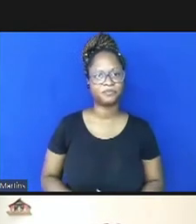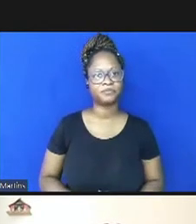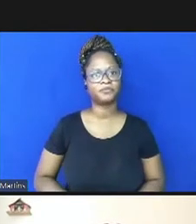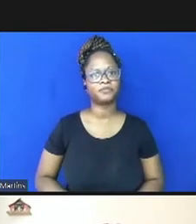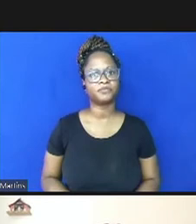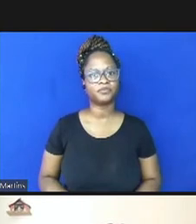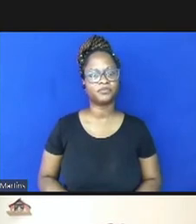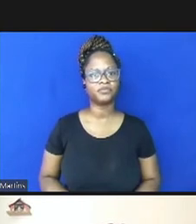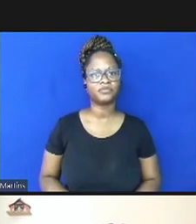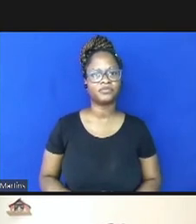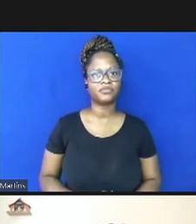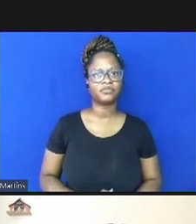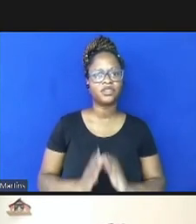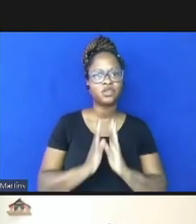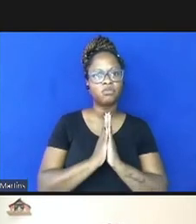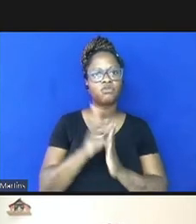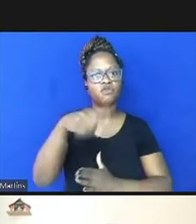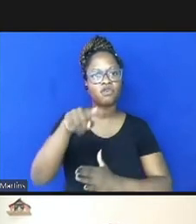Equipe, por favor.